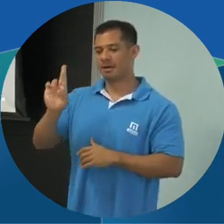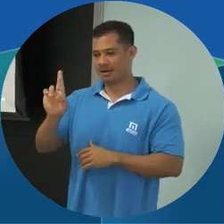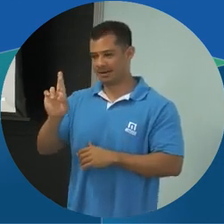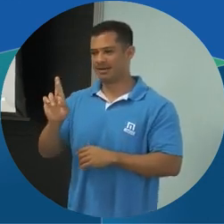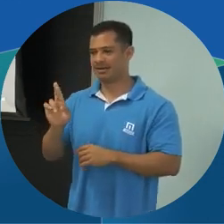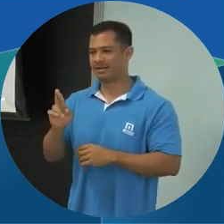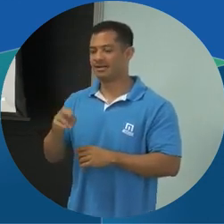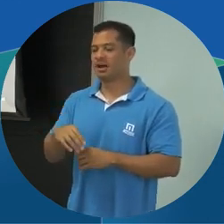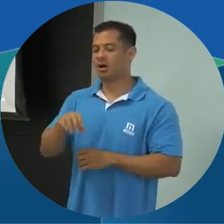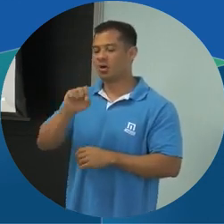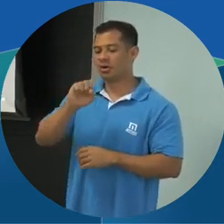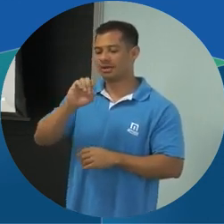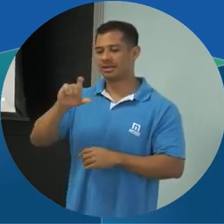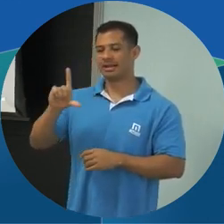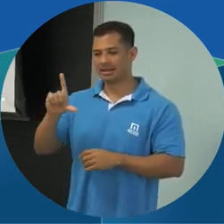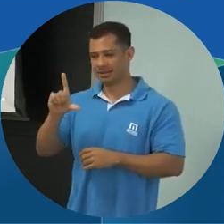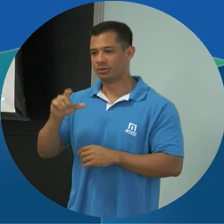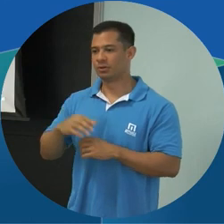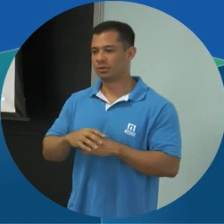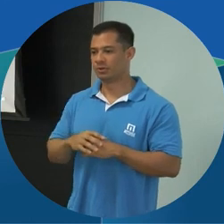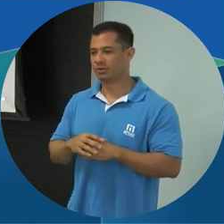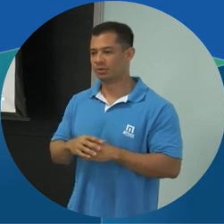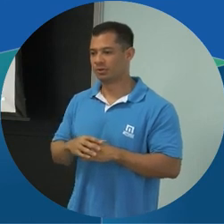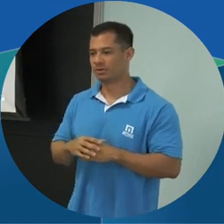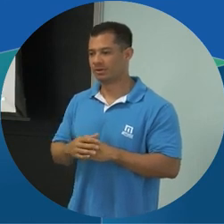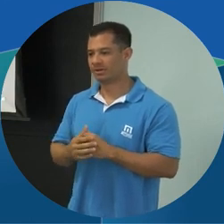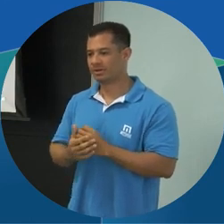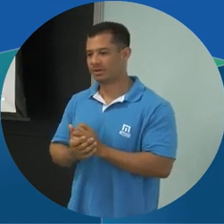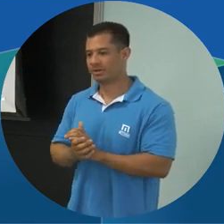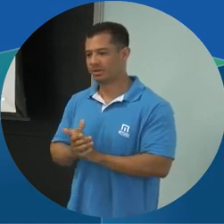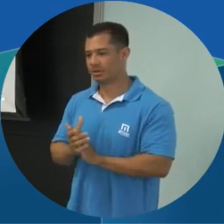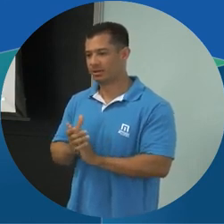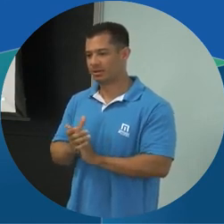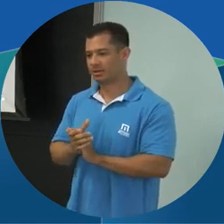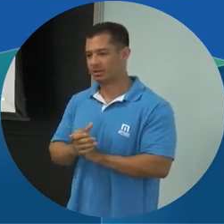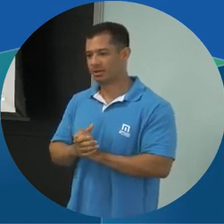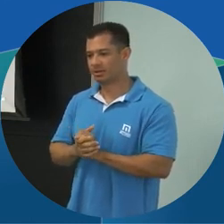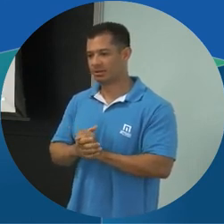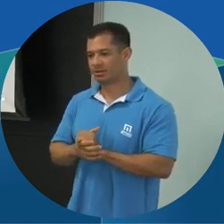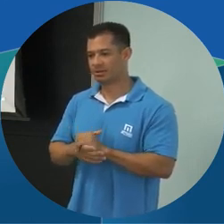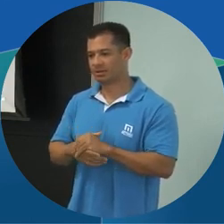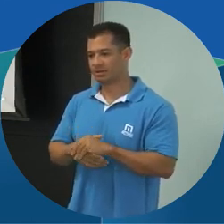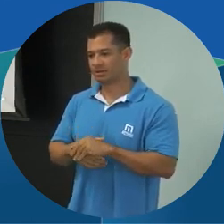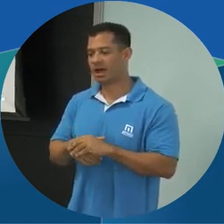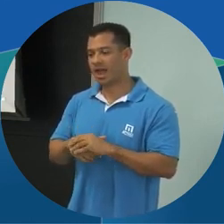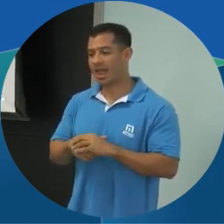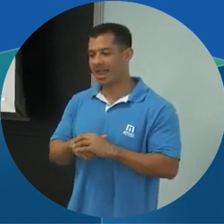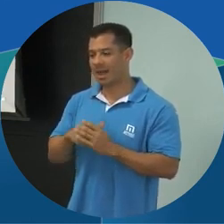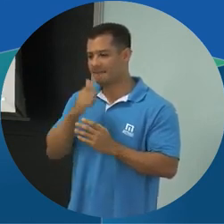litros, recuo de 600 newtons de